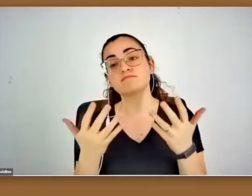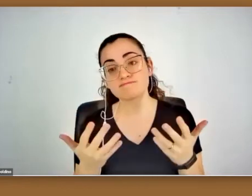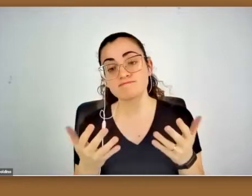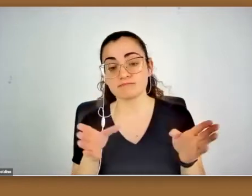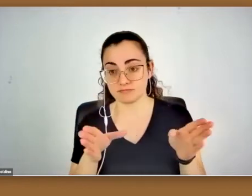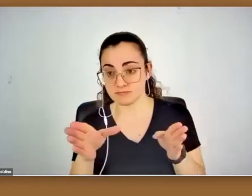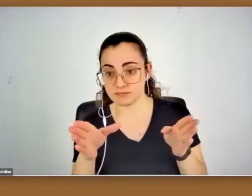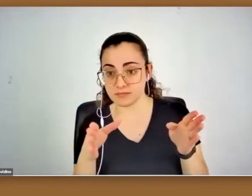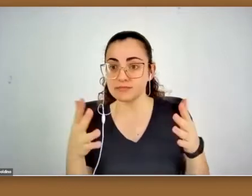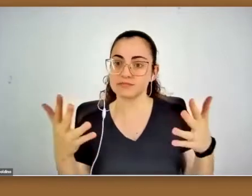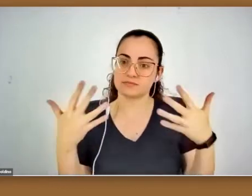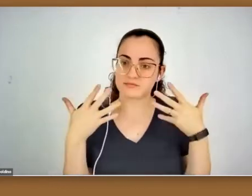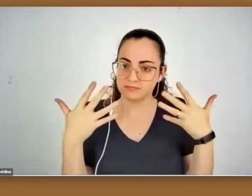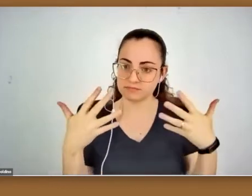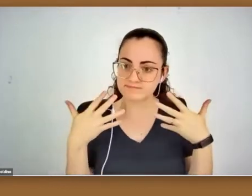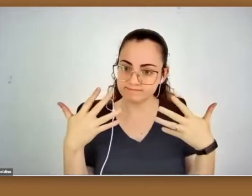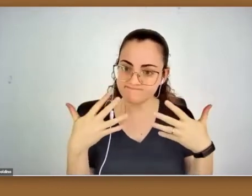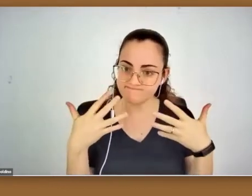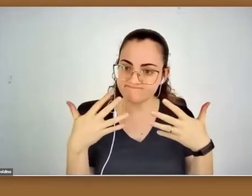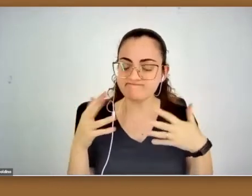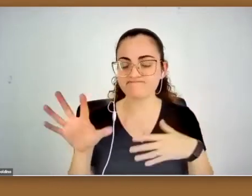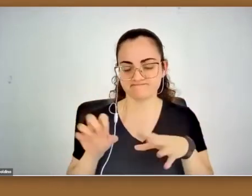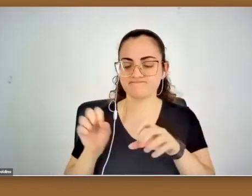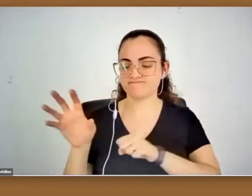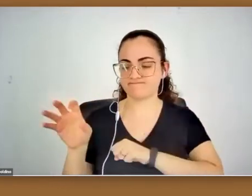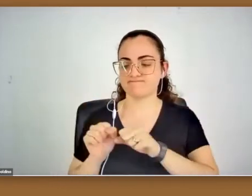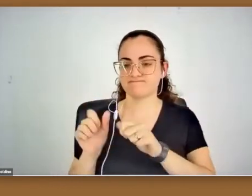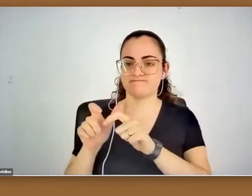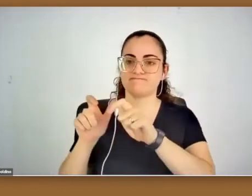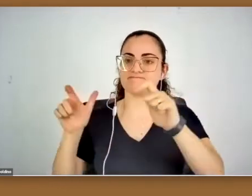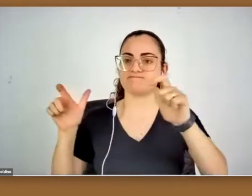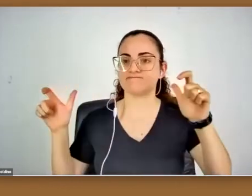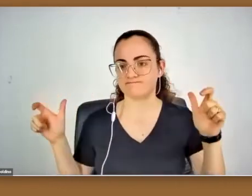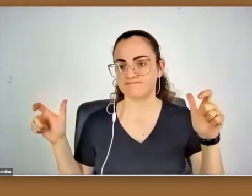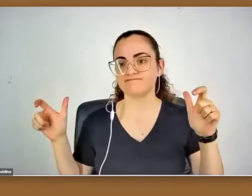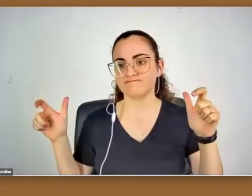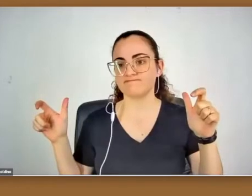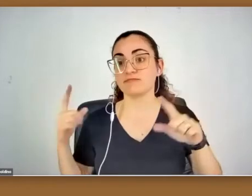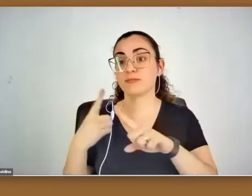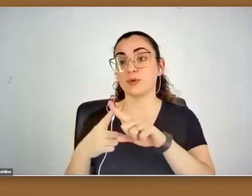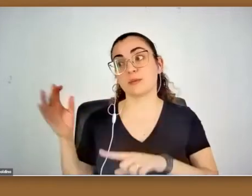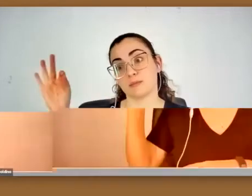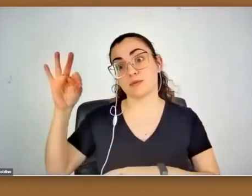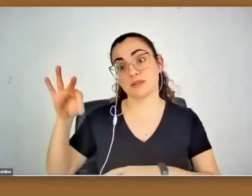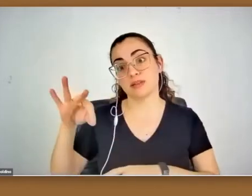úmidos vão ser o que vai ter mais casos. Por quê? Porque você tem mais vetor também. Tá?